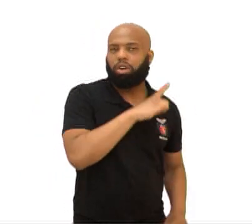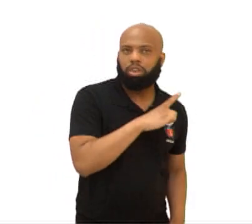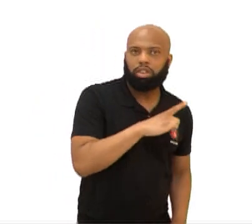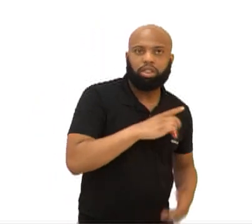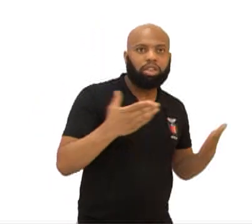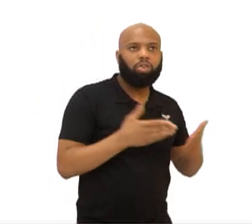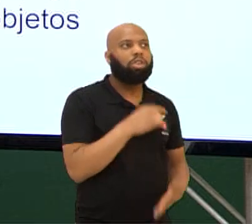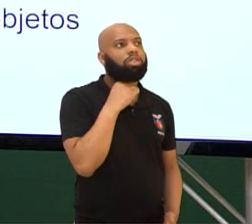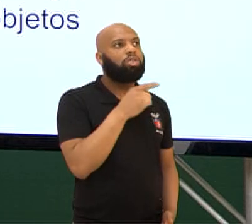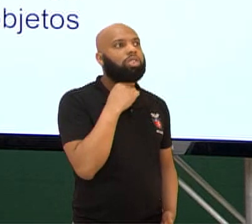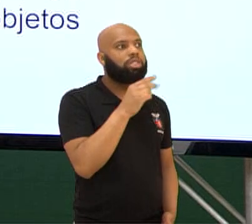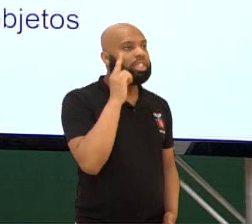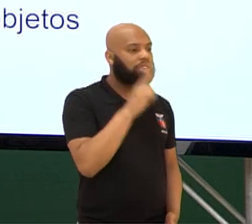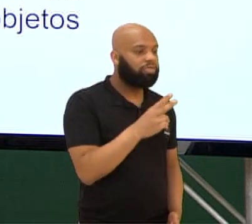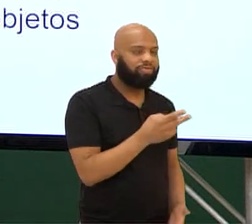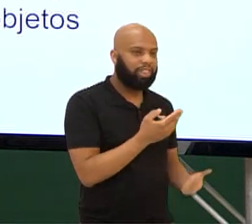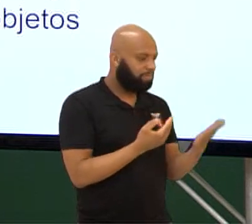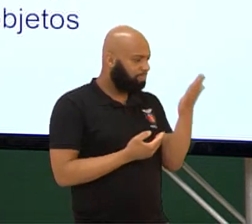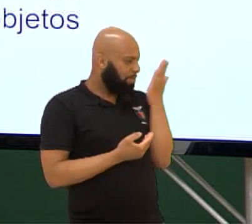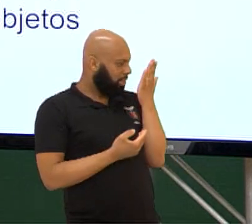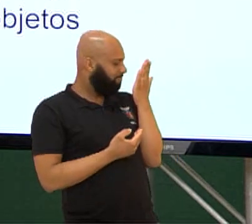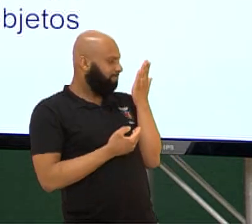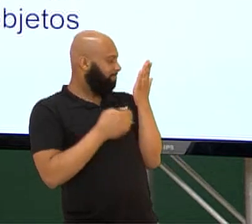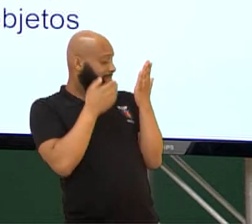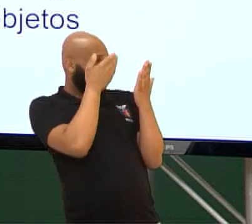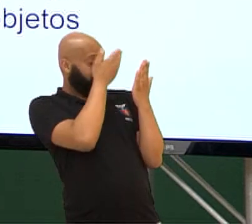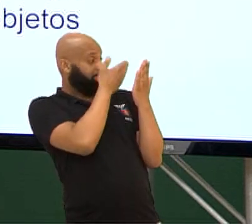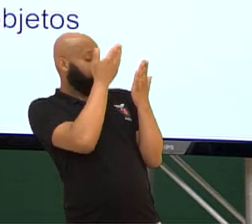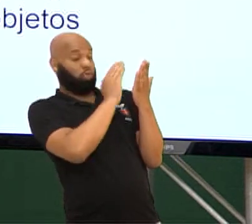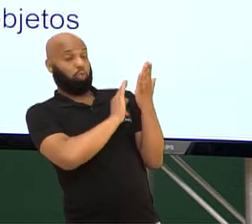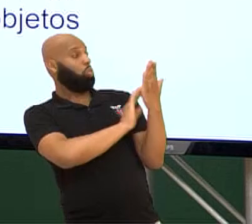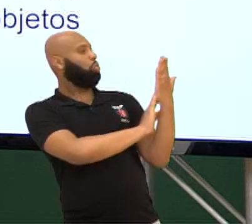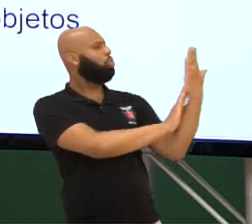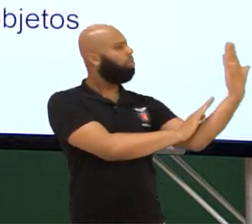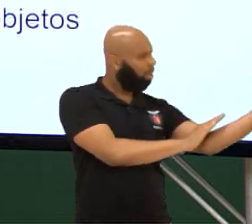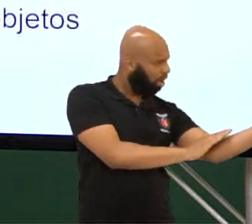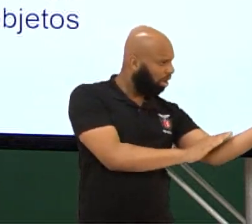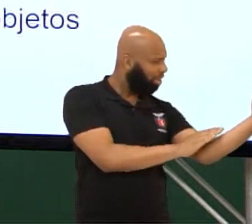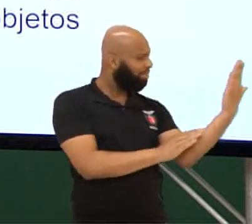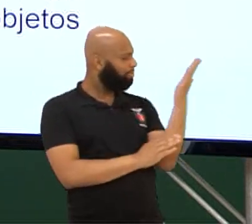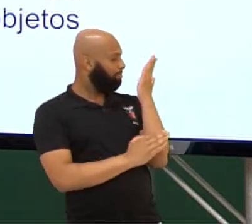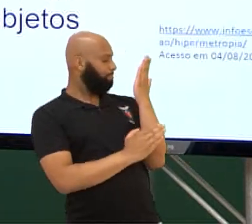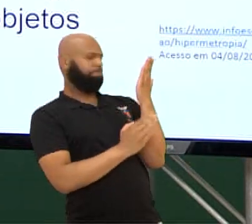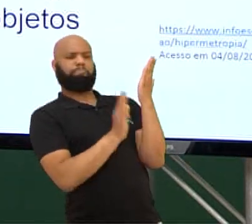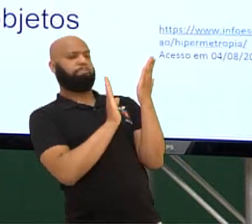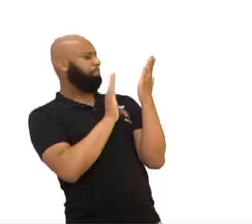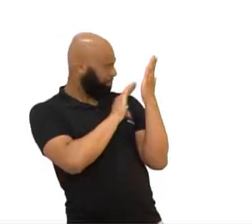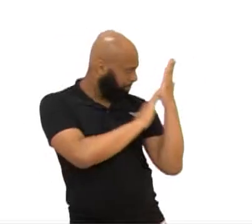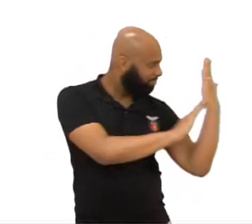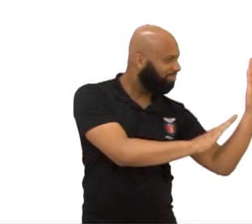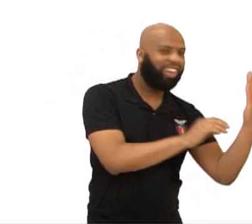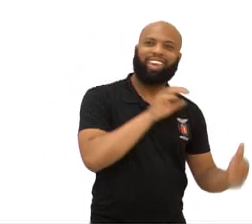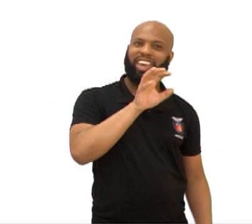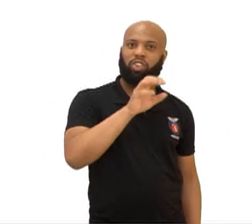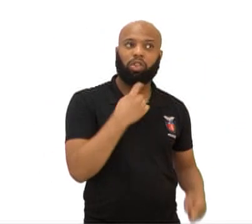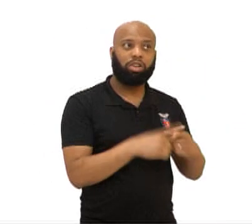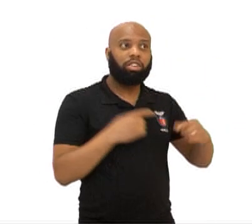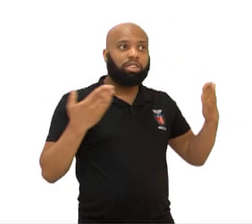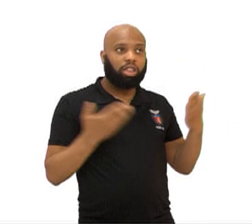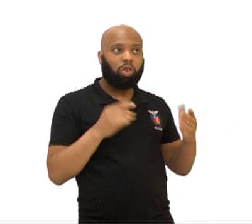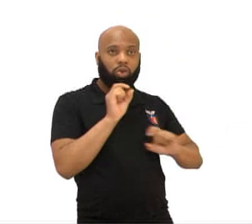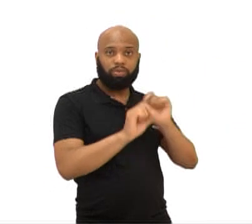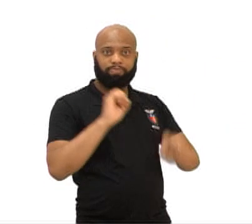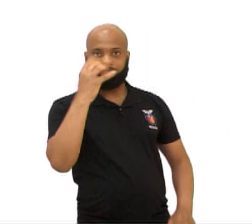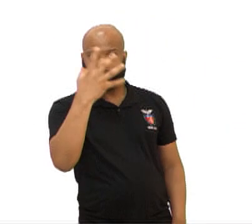a dificuldade de você estar vendo próximo. Então, olha aqui o sistema do olho que temos aqui como referência. Professor Jorge, passa ali. Então, assim, ó, dessa vez, o